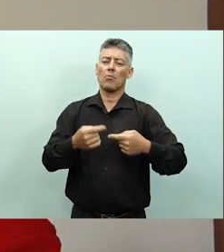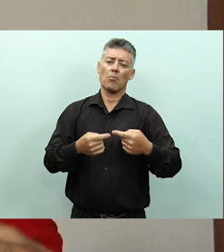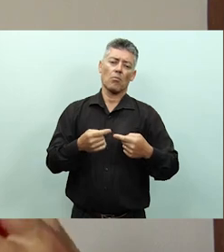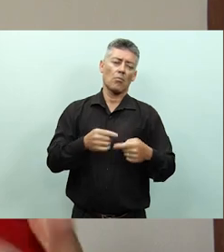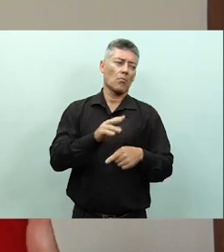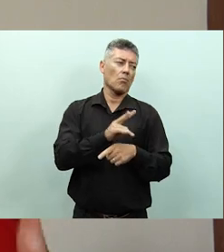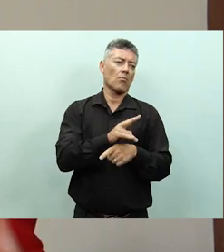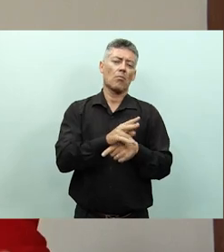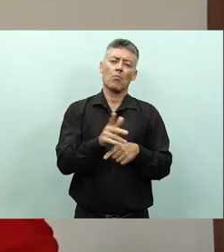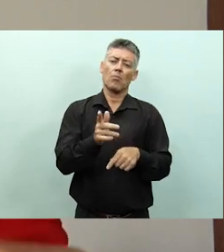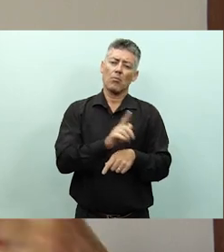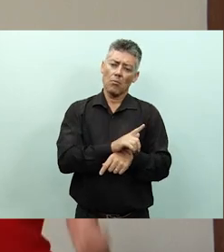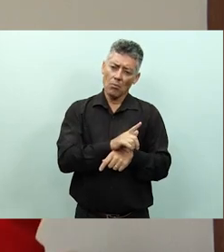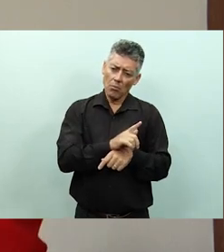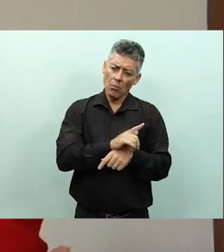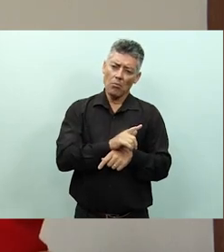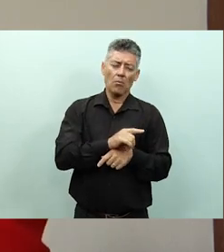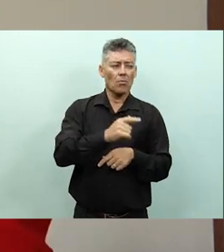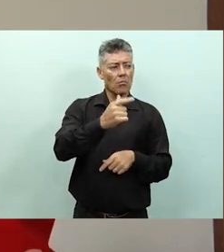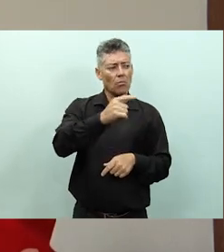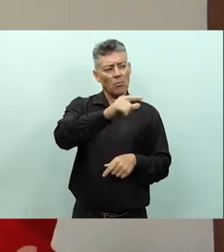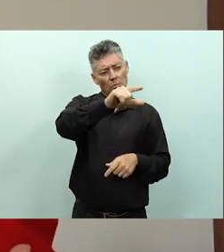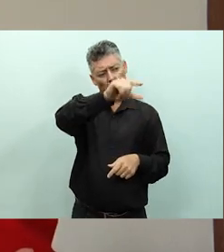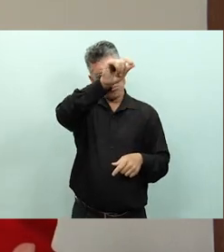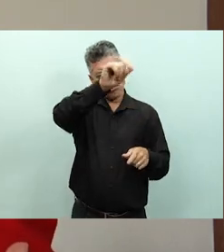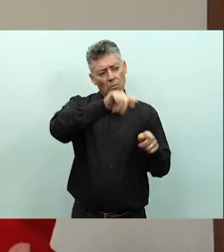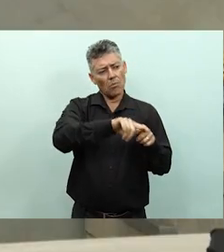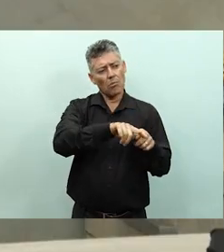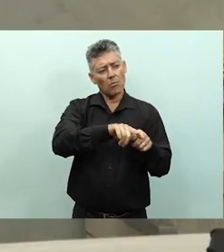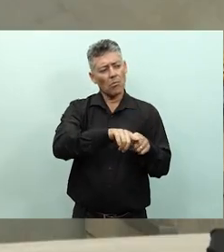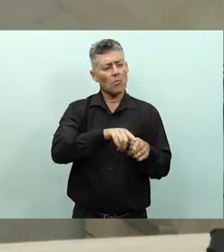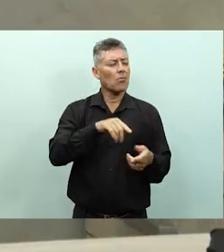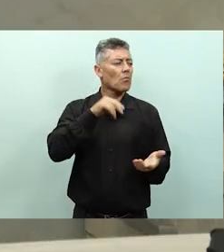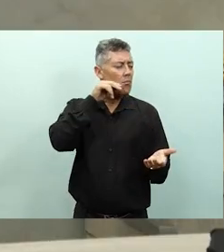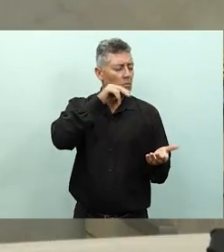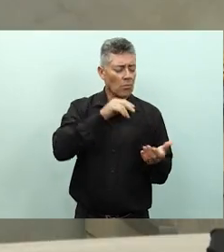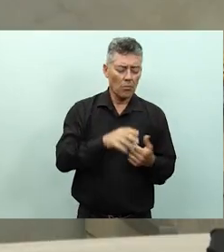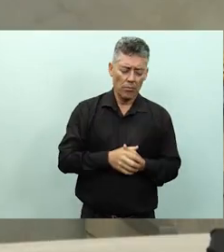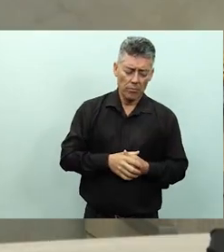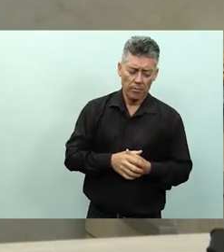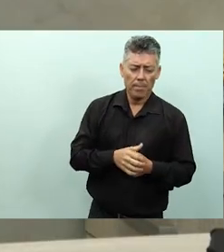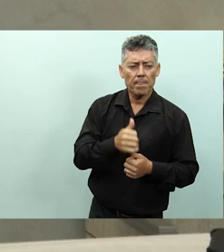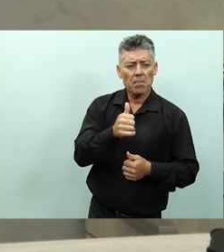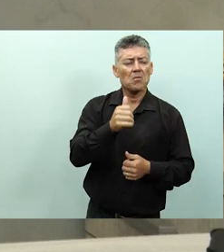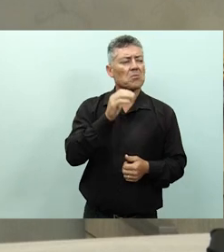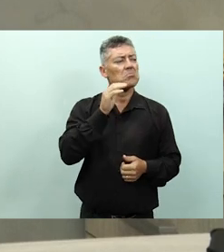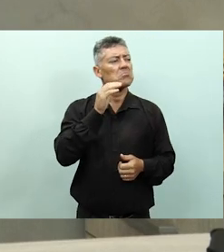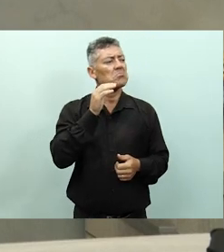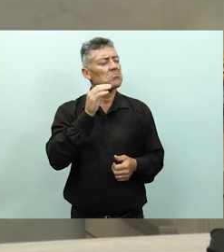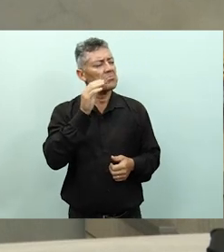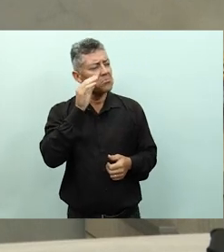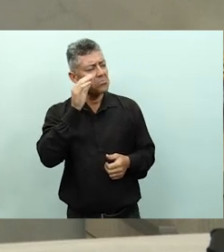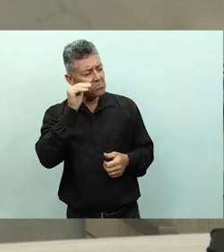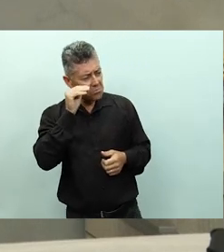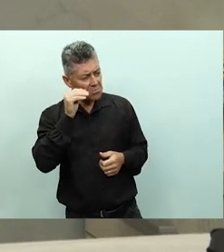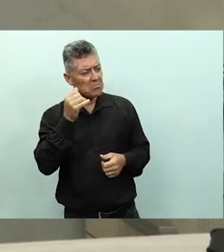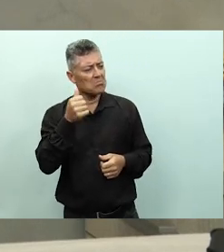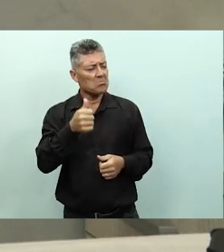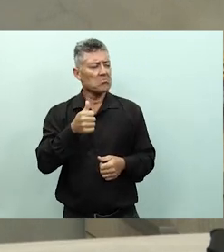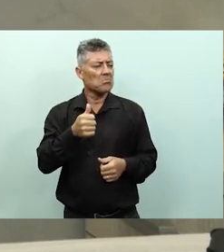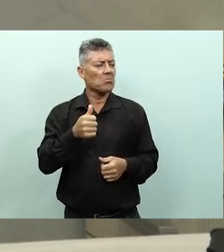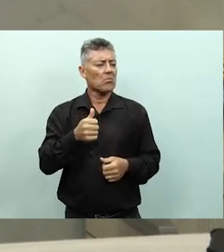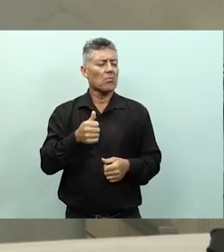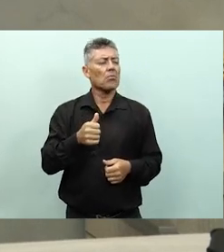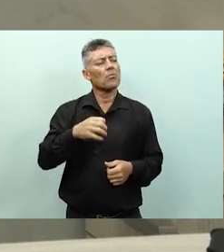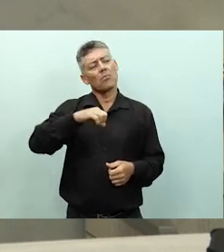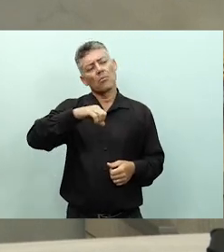política, gestora e eleitora também de Natal. Interessante que o seu candidato eleito